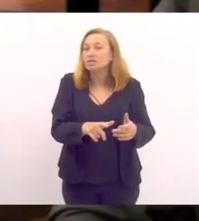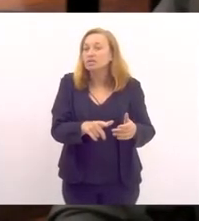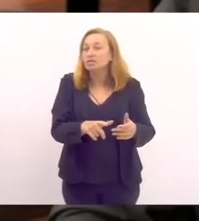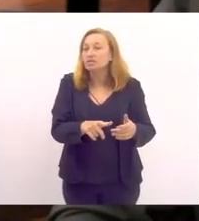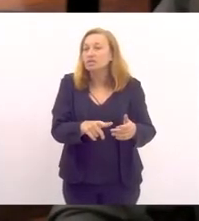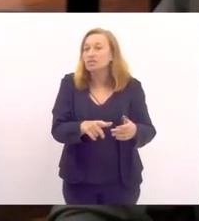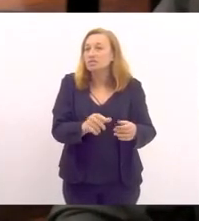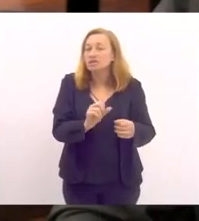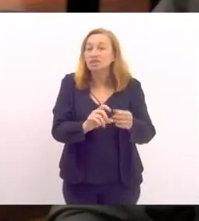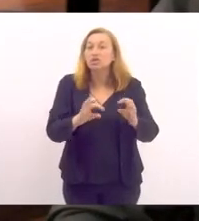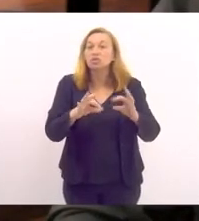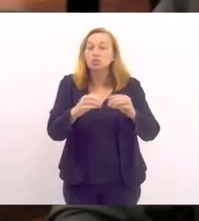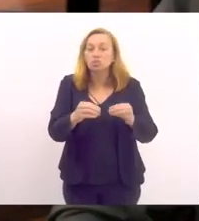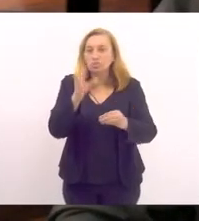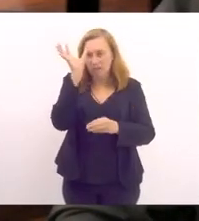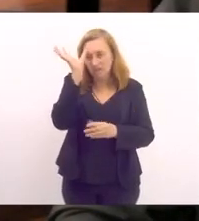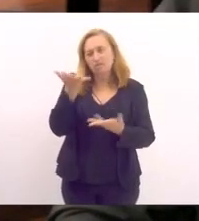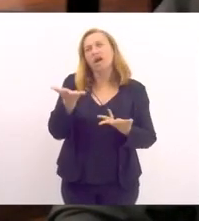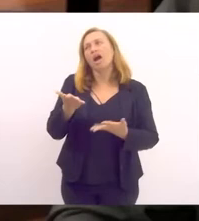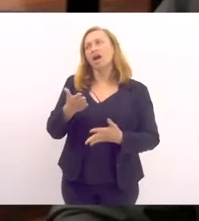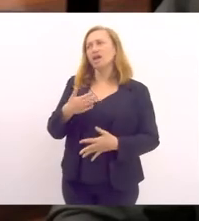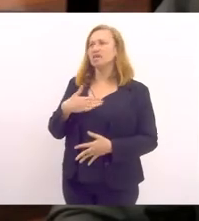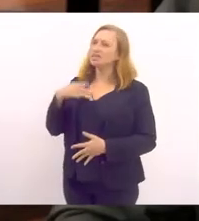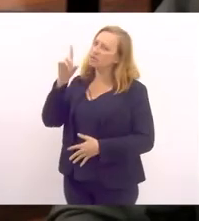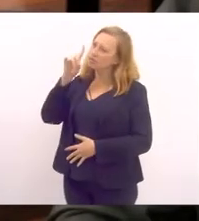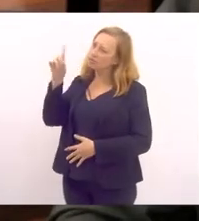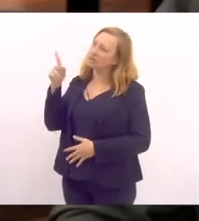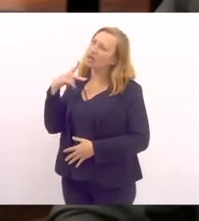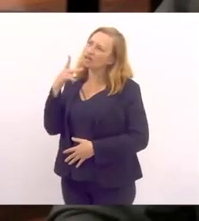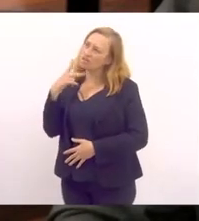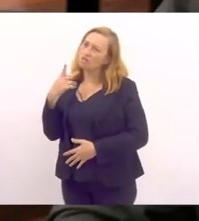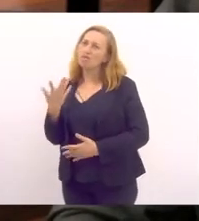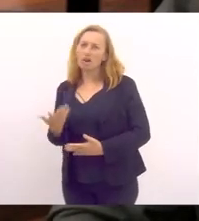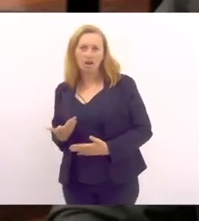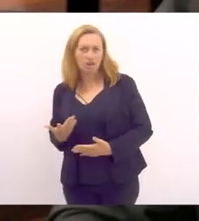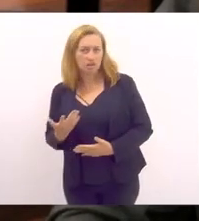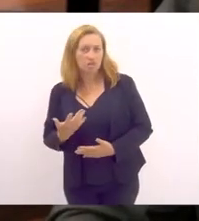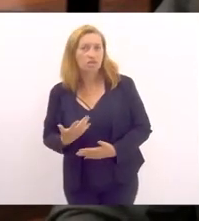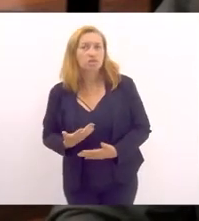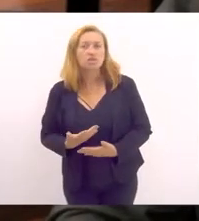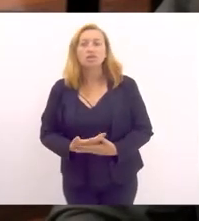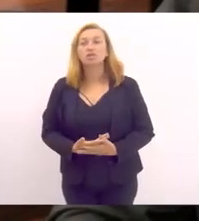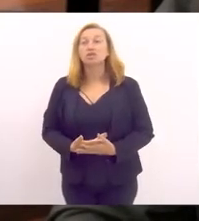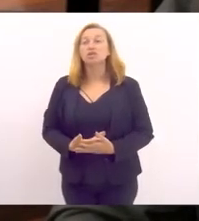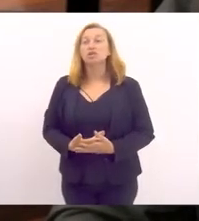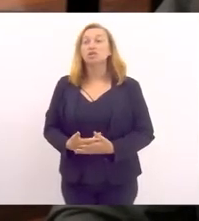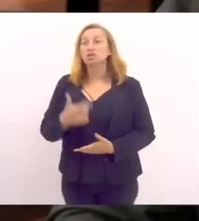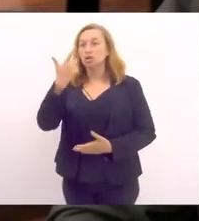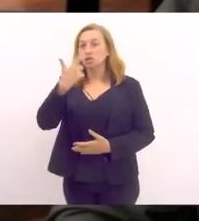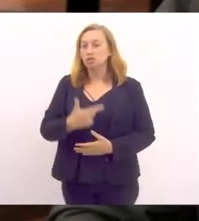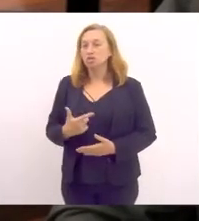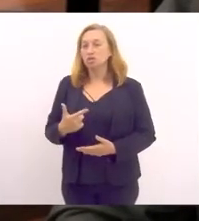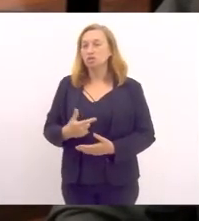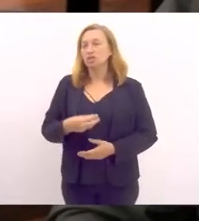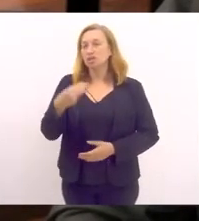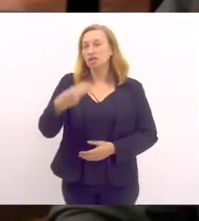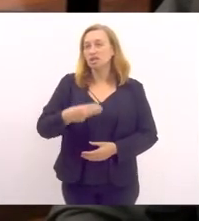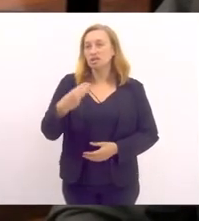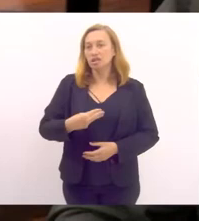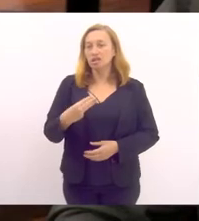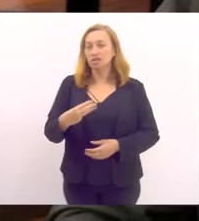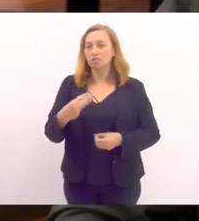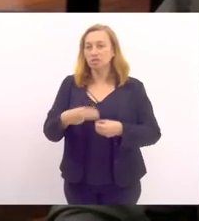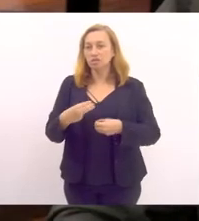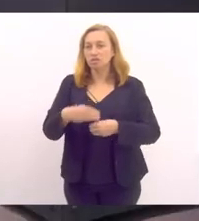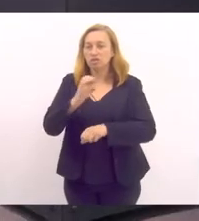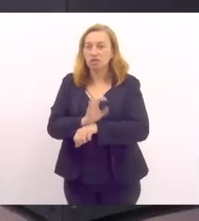fazer acontecer. E aí, deputada, eu vou tirar onda. Eu sou o terceiro município do estado do Rio de Janeiro em captação